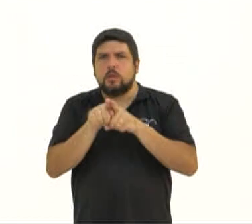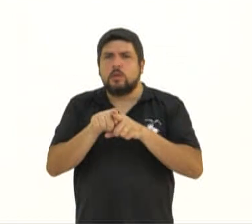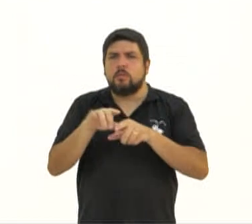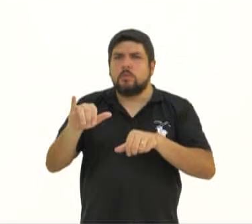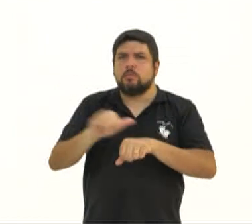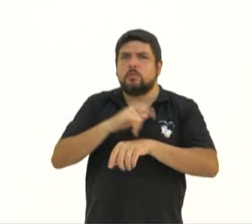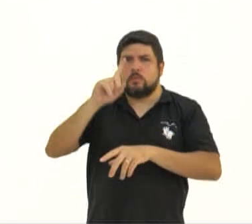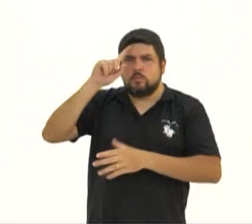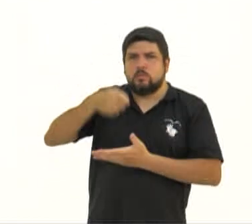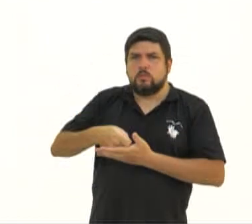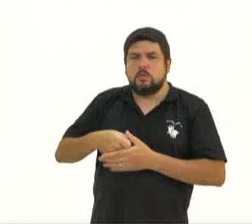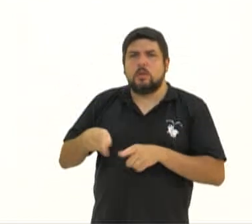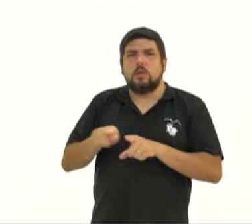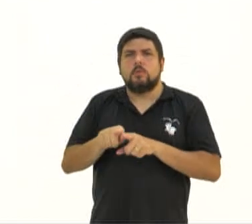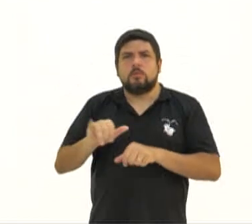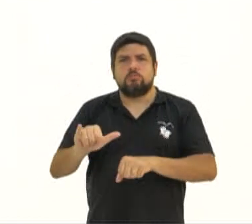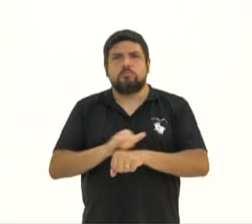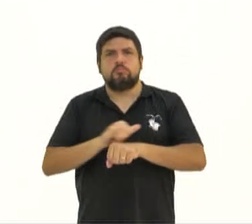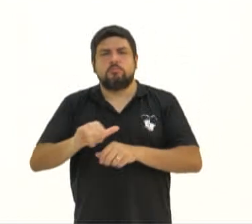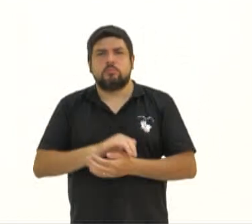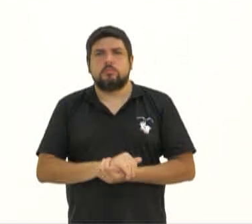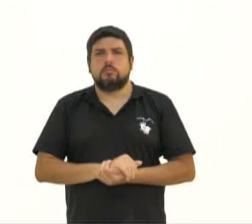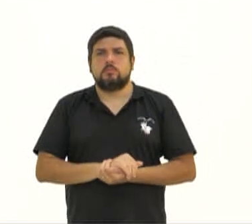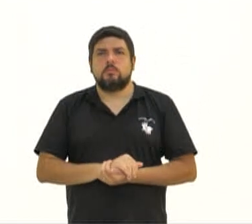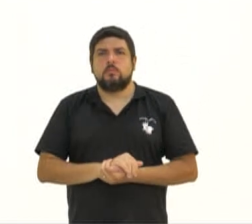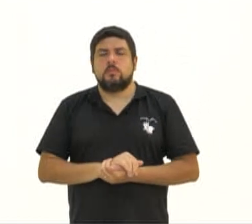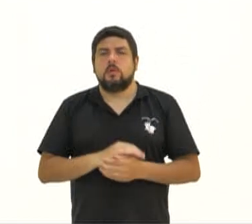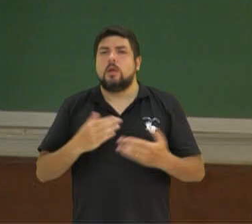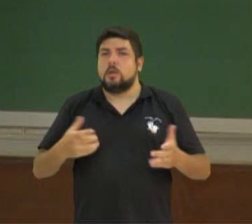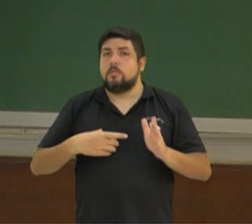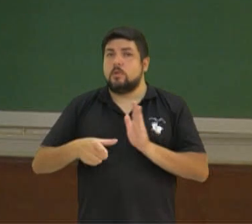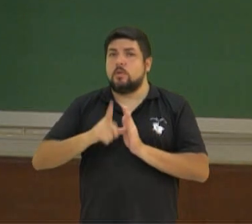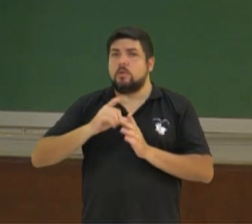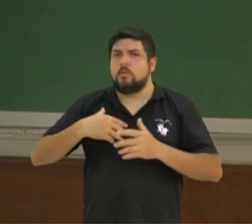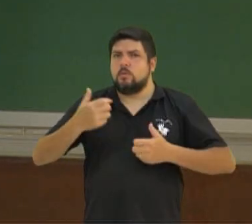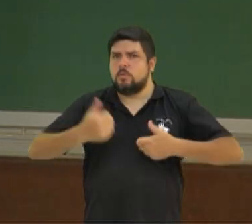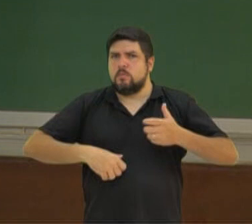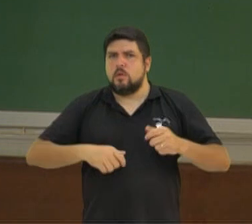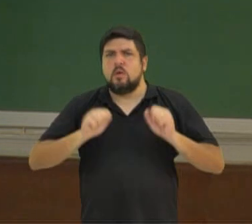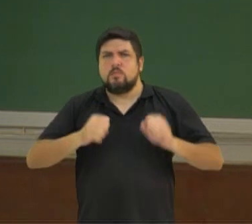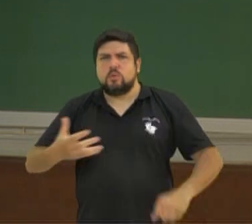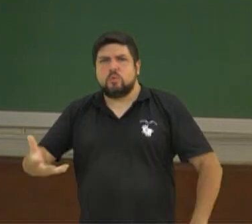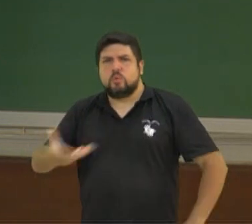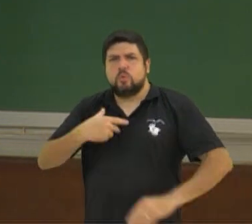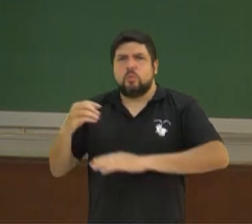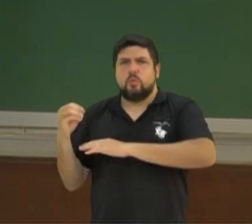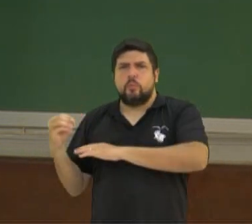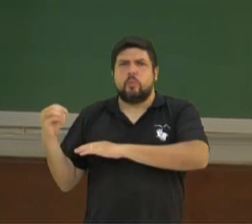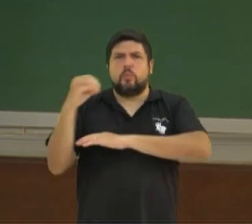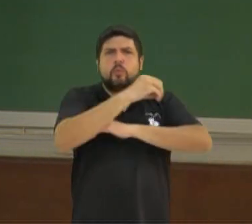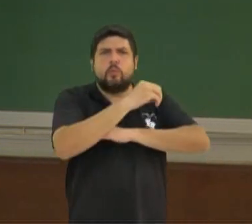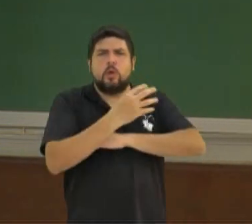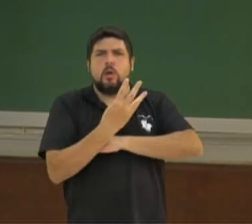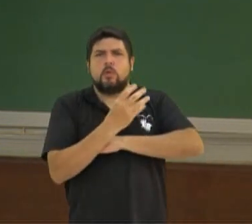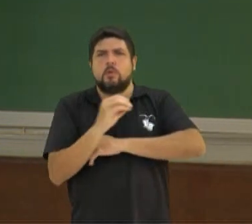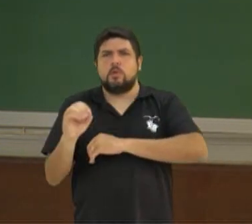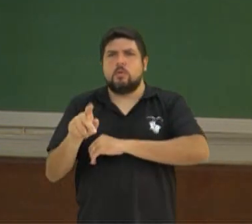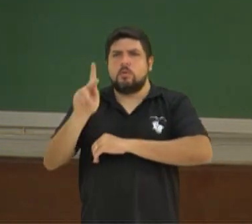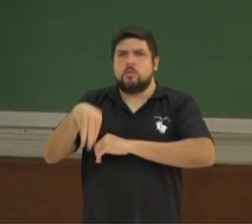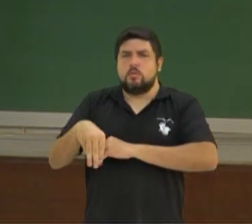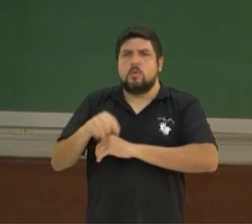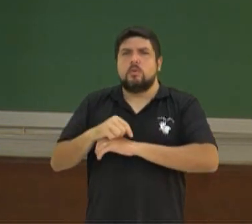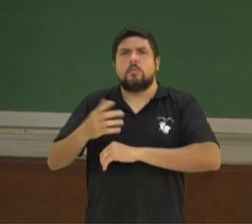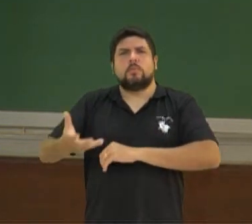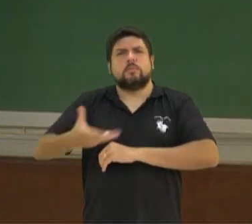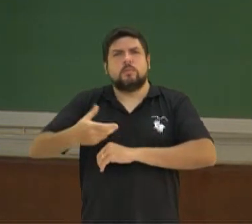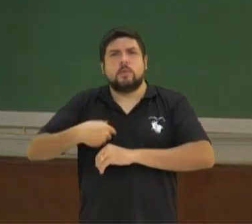como rapidez de reação, né? Então, como nós vimos lá que a peteca pode atingir até 400 km por hora, né? Então, um jogo muito rápido,